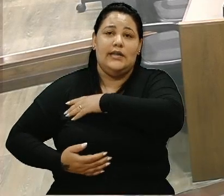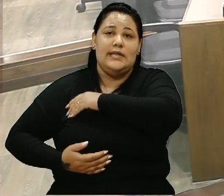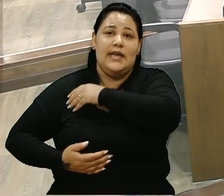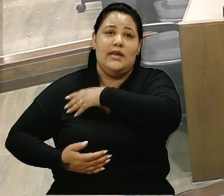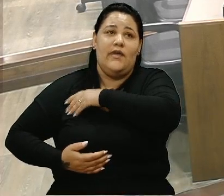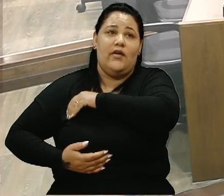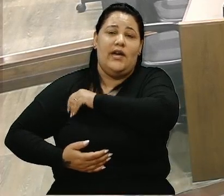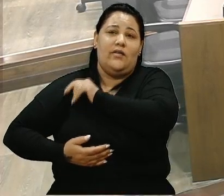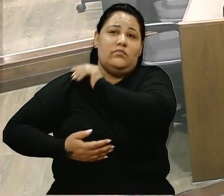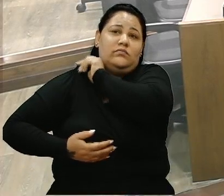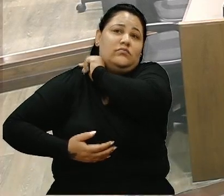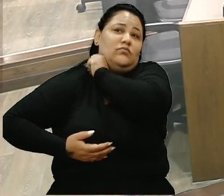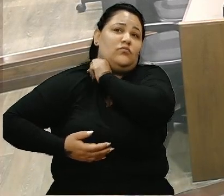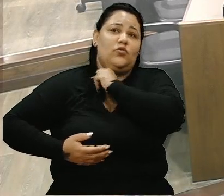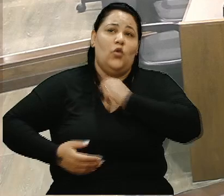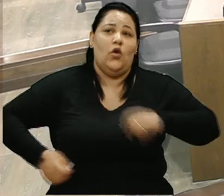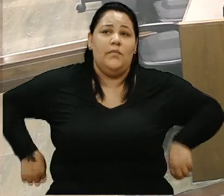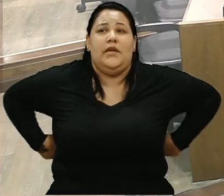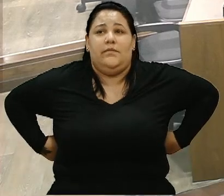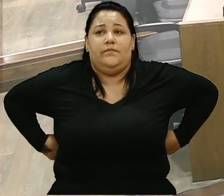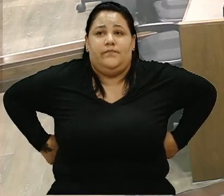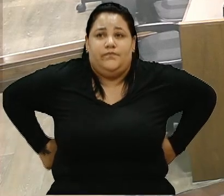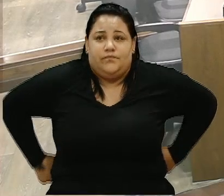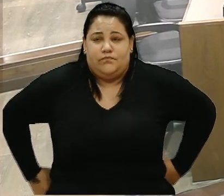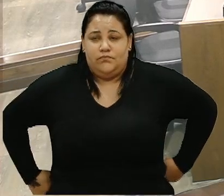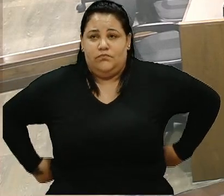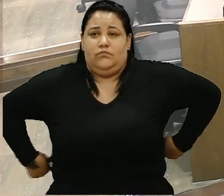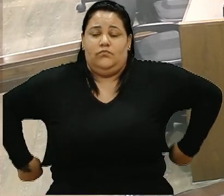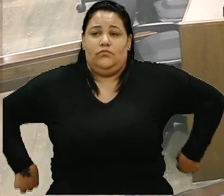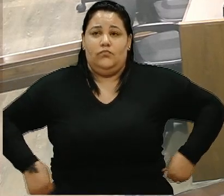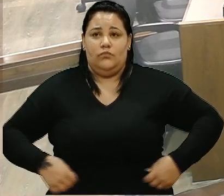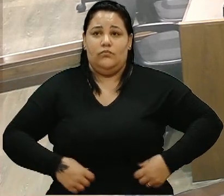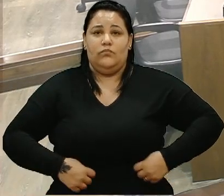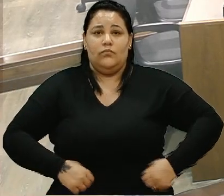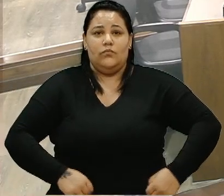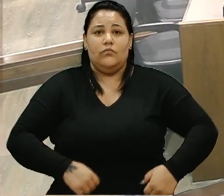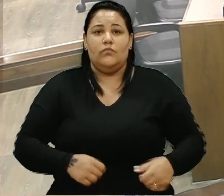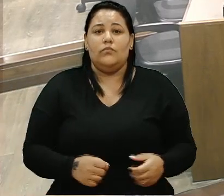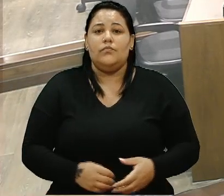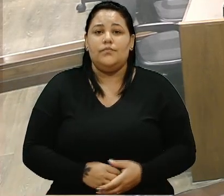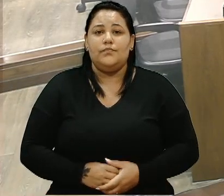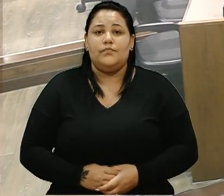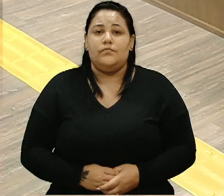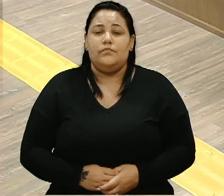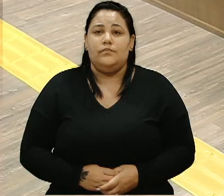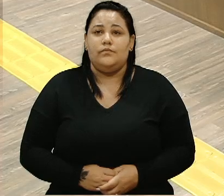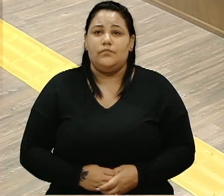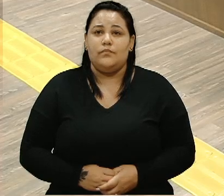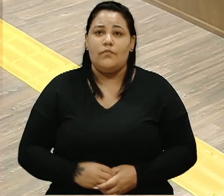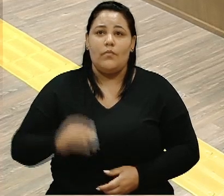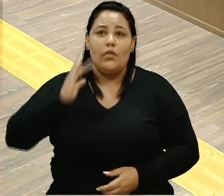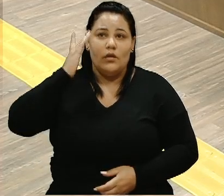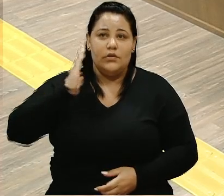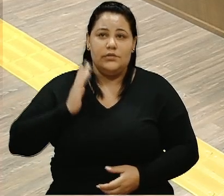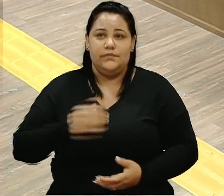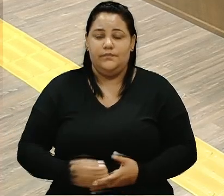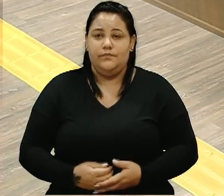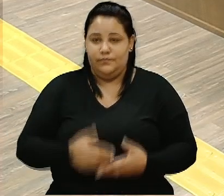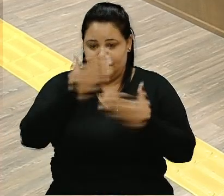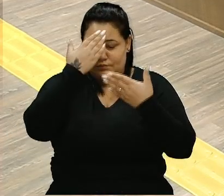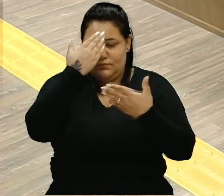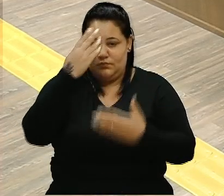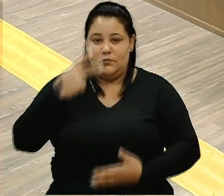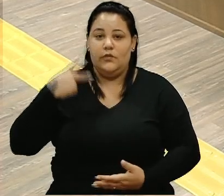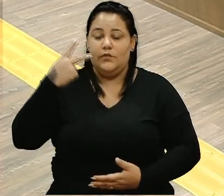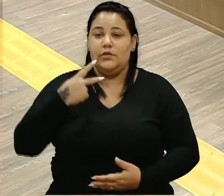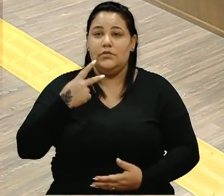Passo os trabalhos para a vereadora Sandra. Com a palavra, vereadora, com a parte, né, em a parte, vereadora Andressa Marques. Obrigada, vereador Lucas,